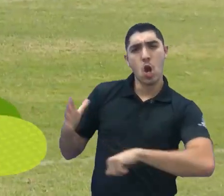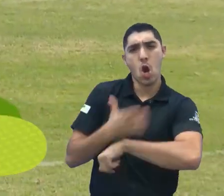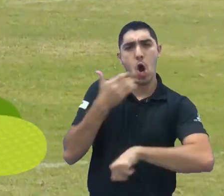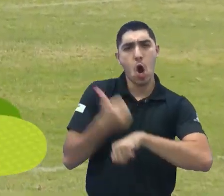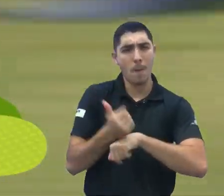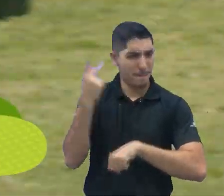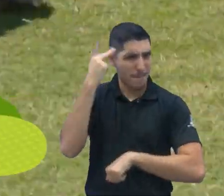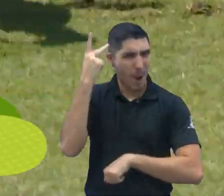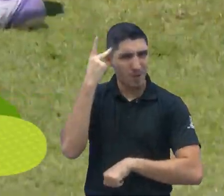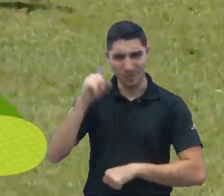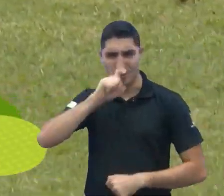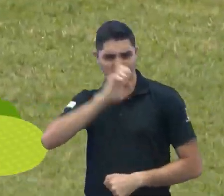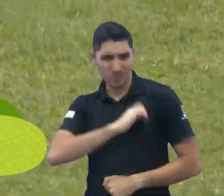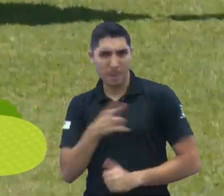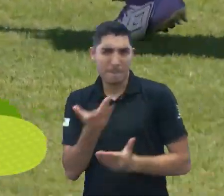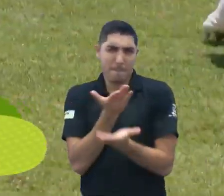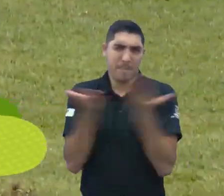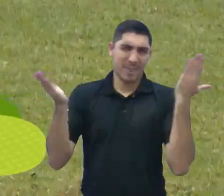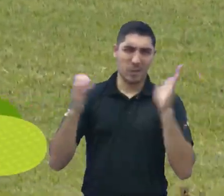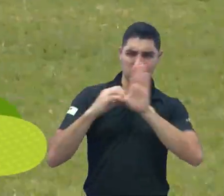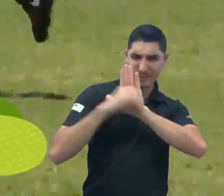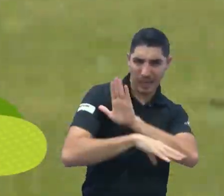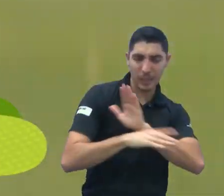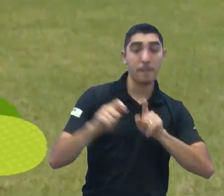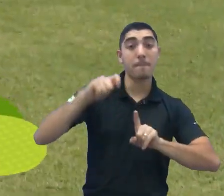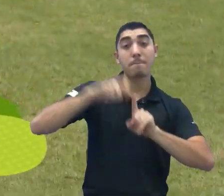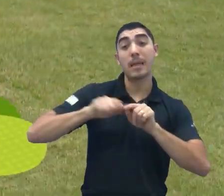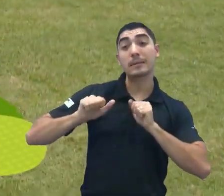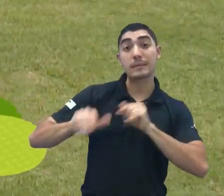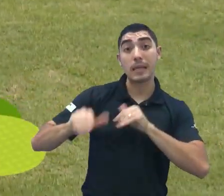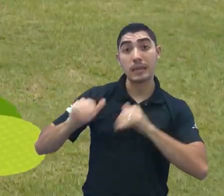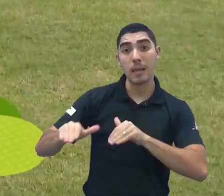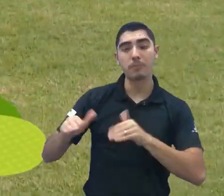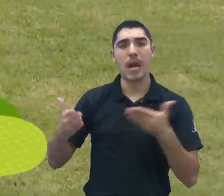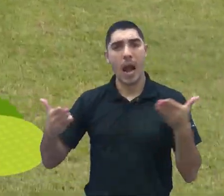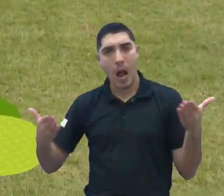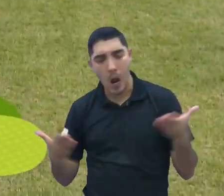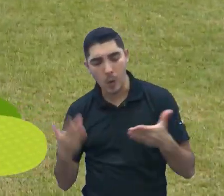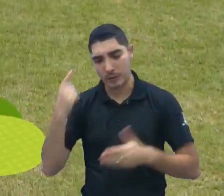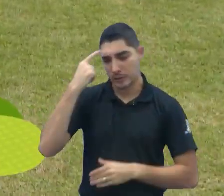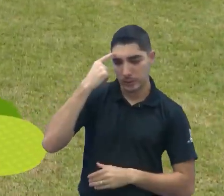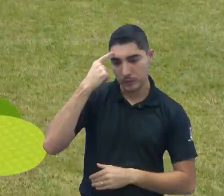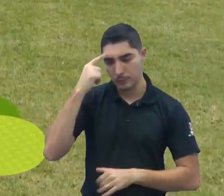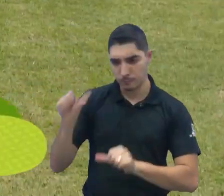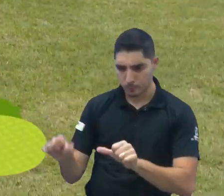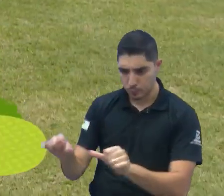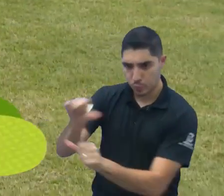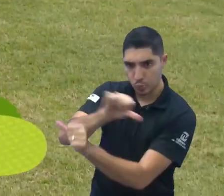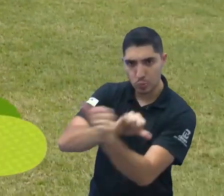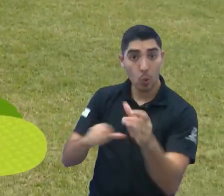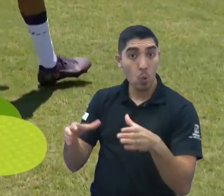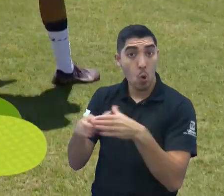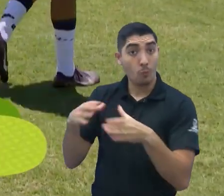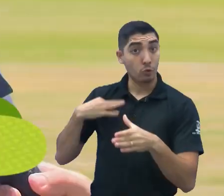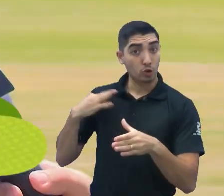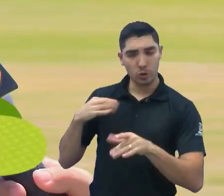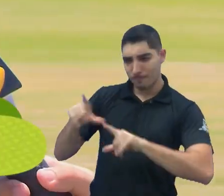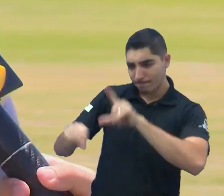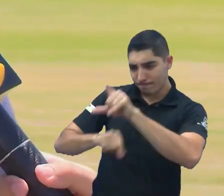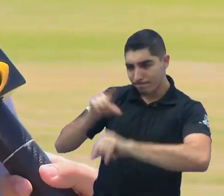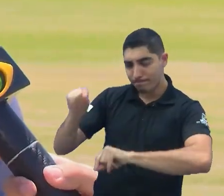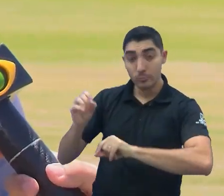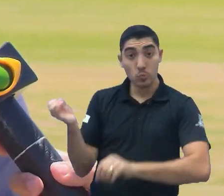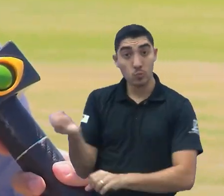em setembro até agora, serviu para reformular o time e colocá-lo em alguns testes. Foi